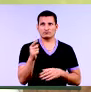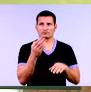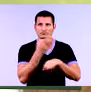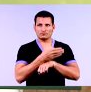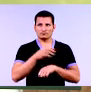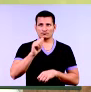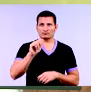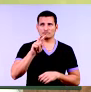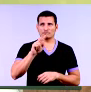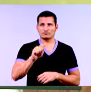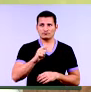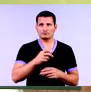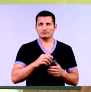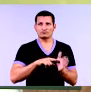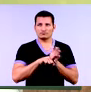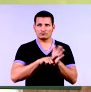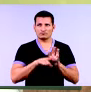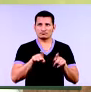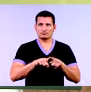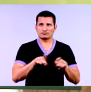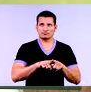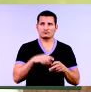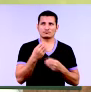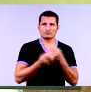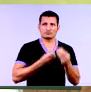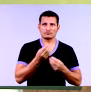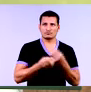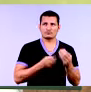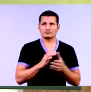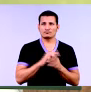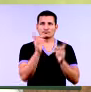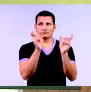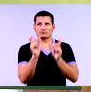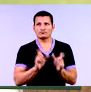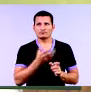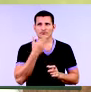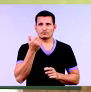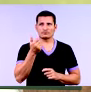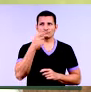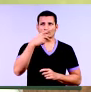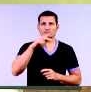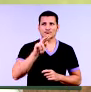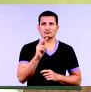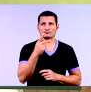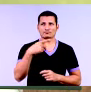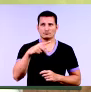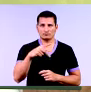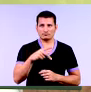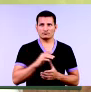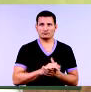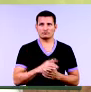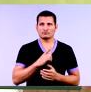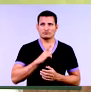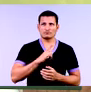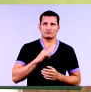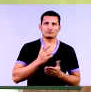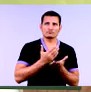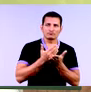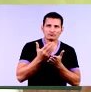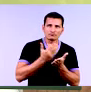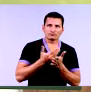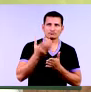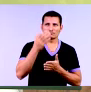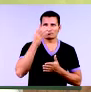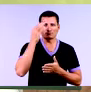o ambiente virtual e pesquisem também a respeito sobre como estruturar melhor uma página PHP. Aqui a gente deu umas noções iniciais, né, de